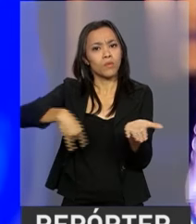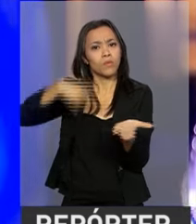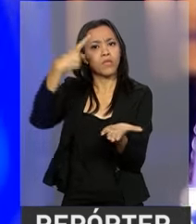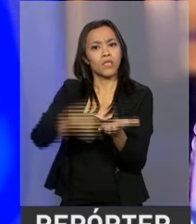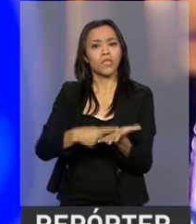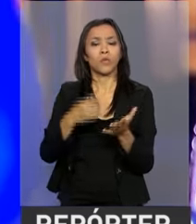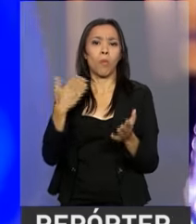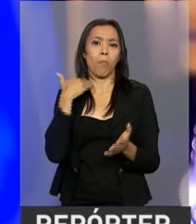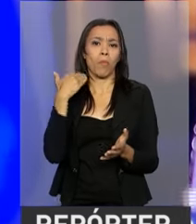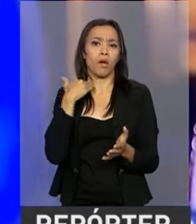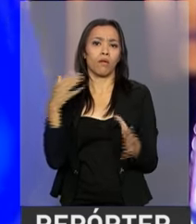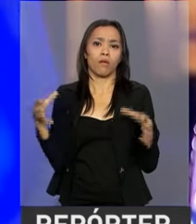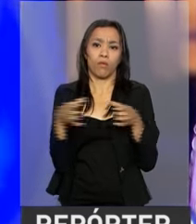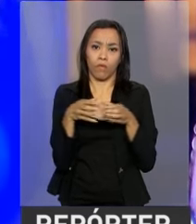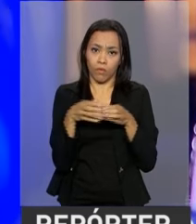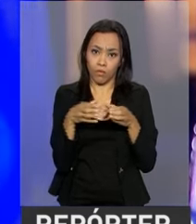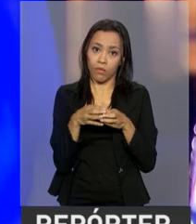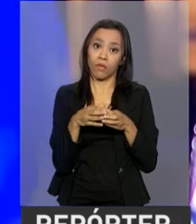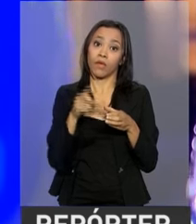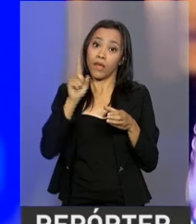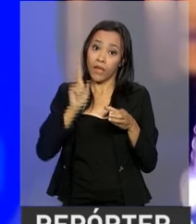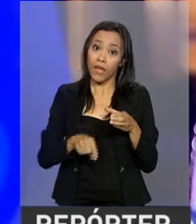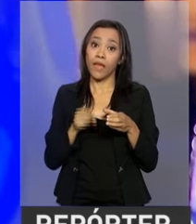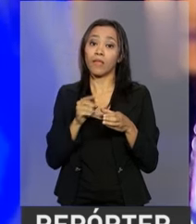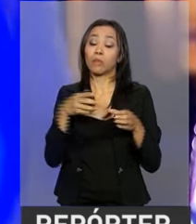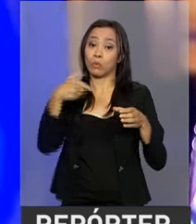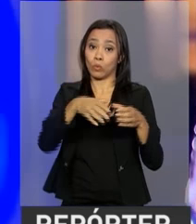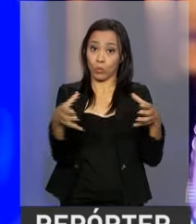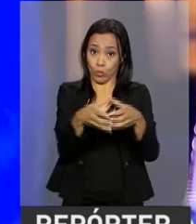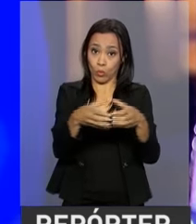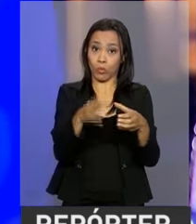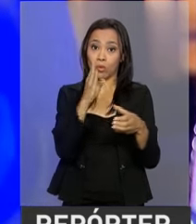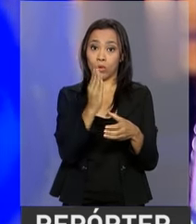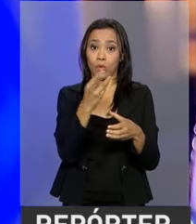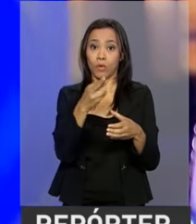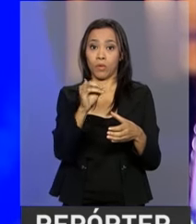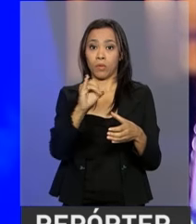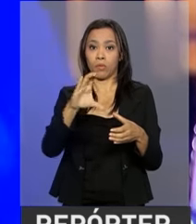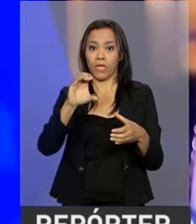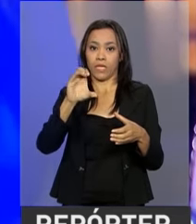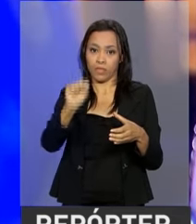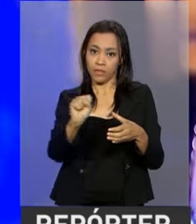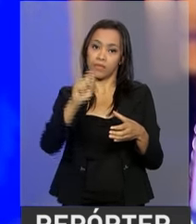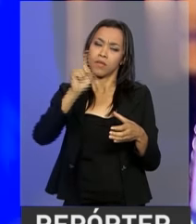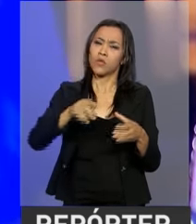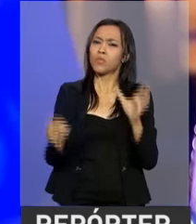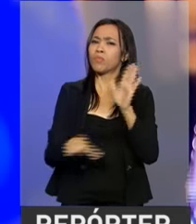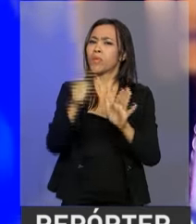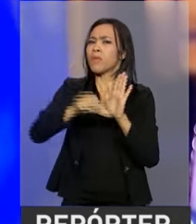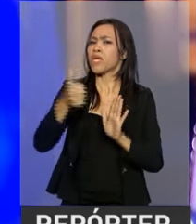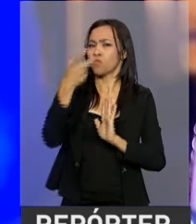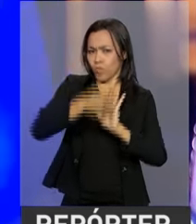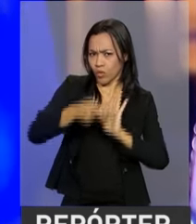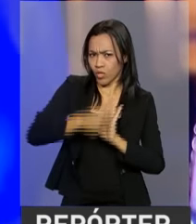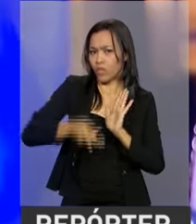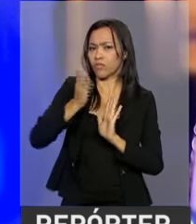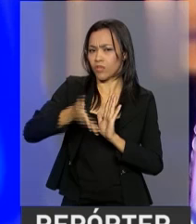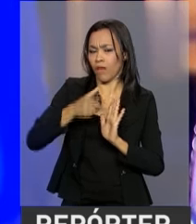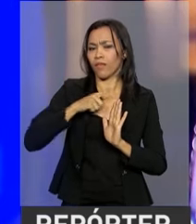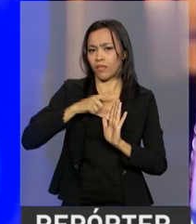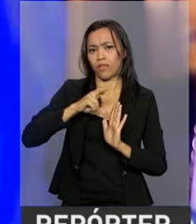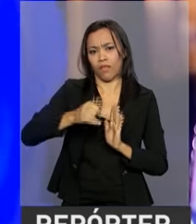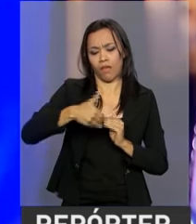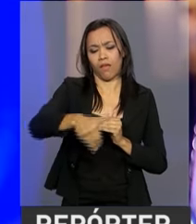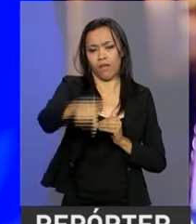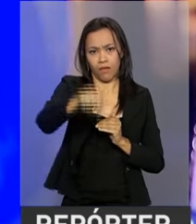de Desenvolvimento, também conhecido como Banco dos BRICS, que em abril desse ano já aprovou os primeiros projetos, que também vai ter projetos aí no Brasil